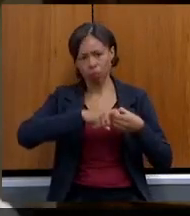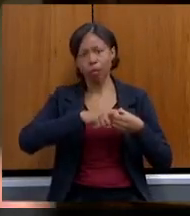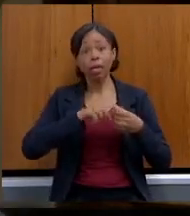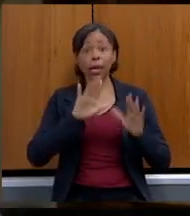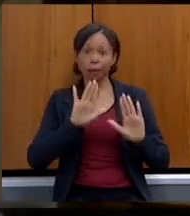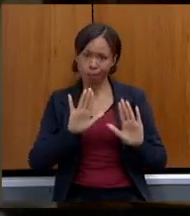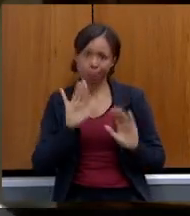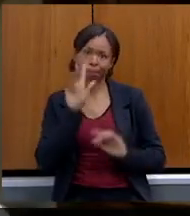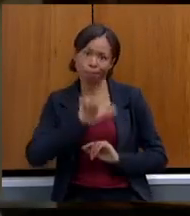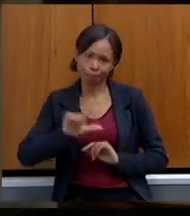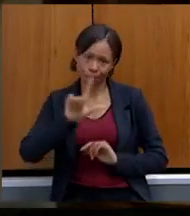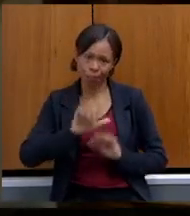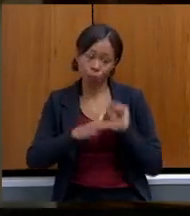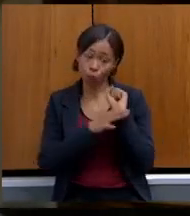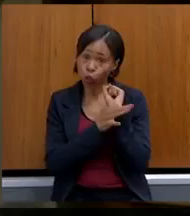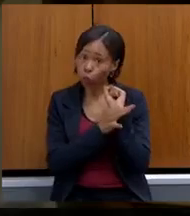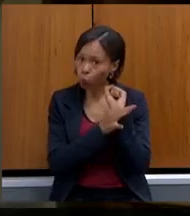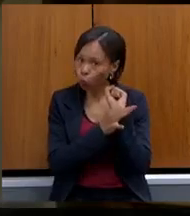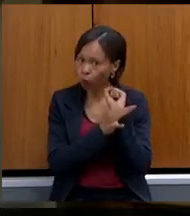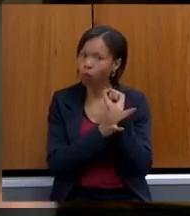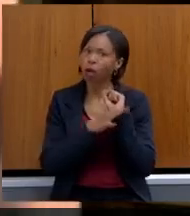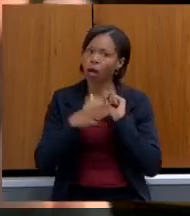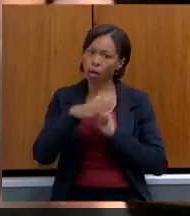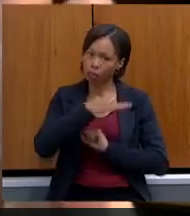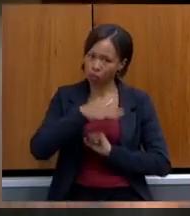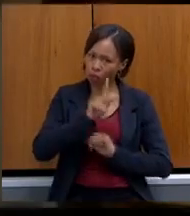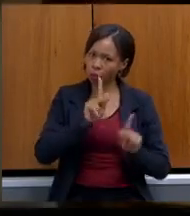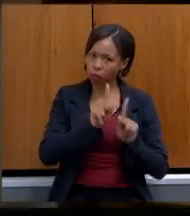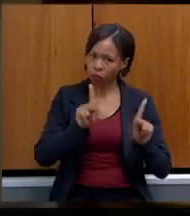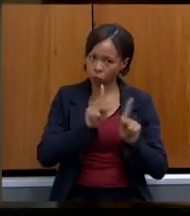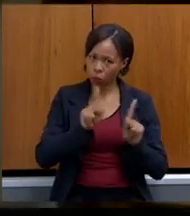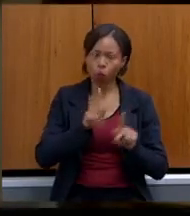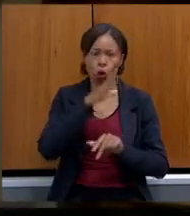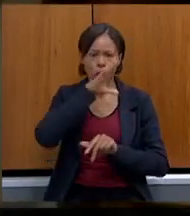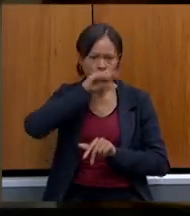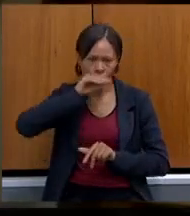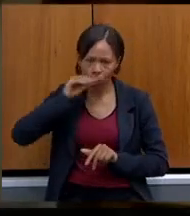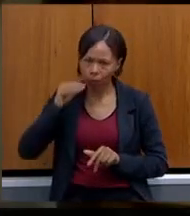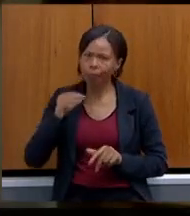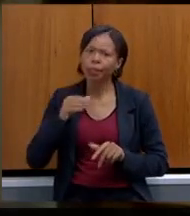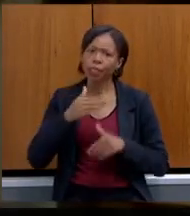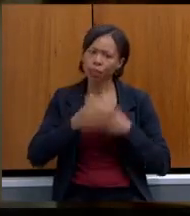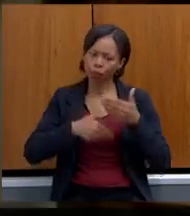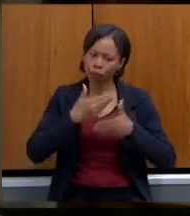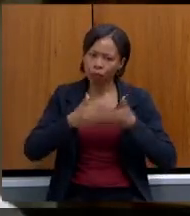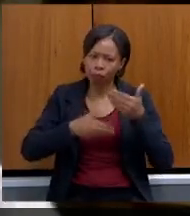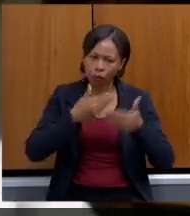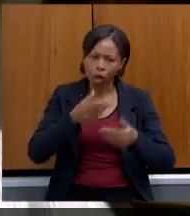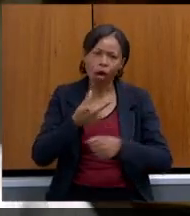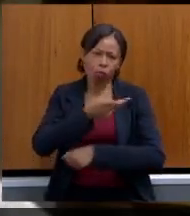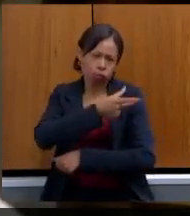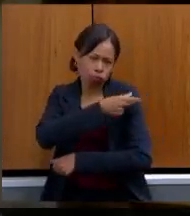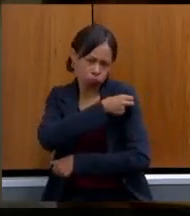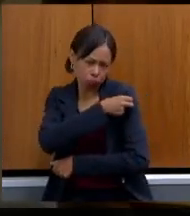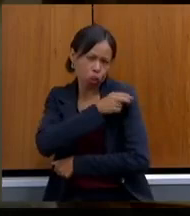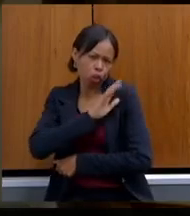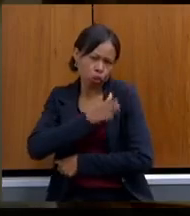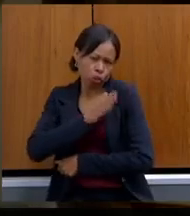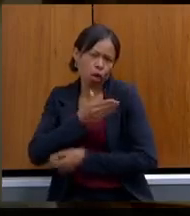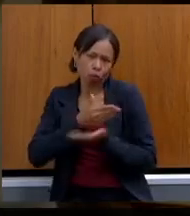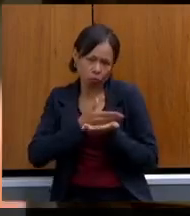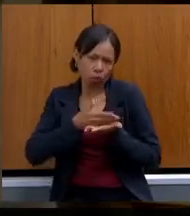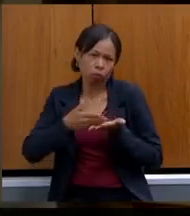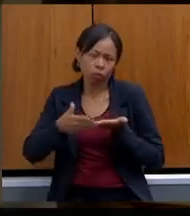com segurança dos professores dos serventuários e já começaram o processo de imunização e espero que isso aconteça